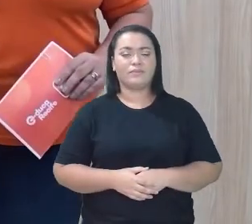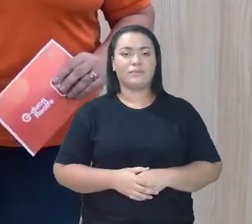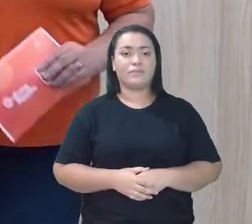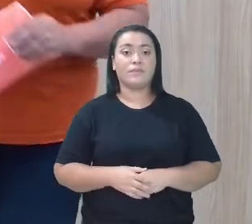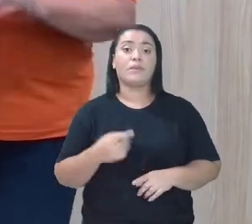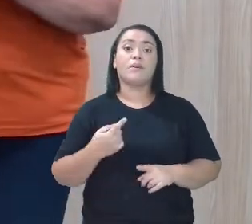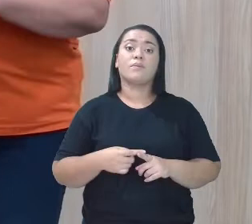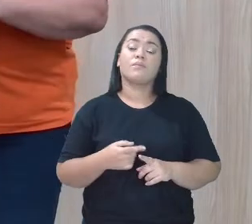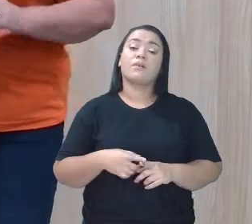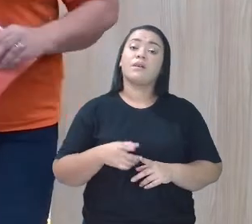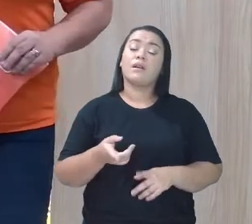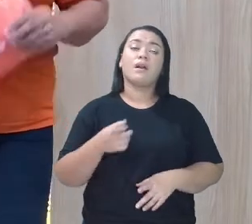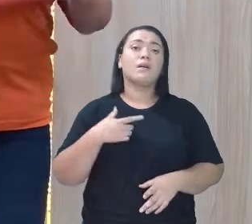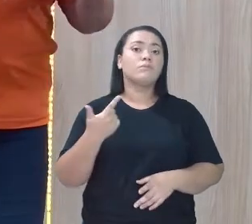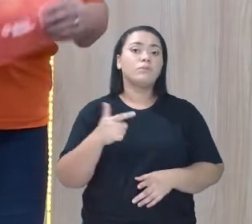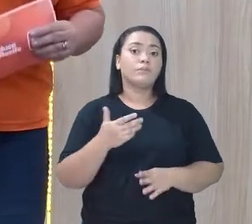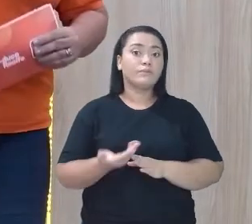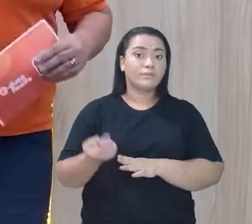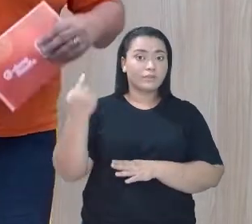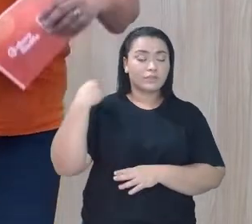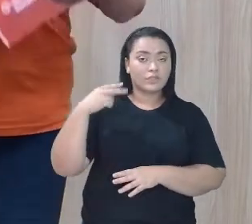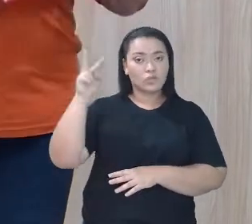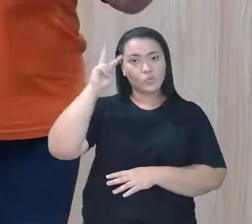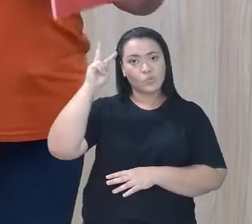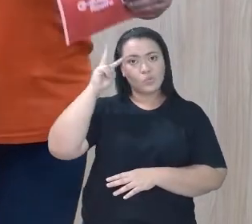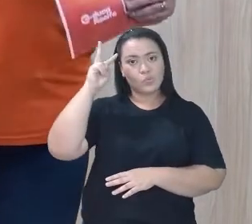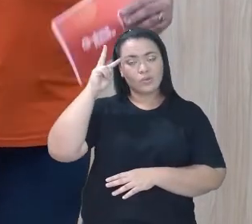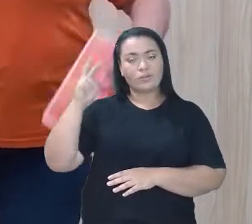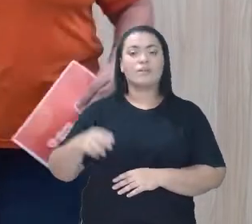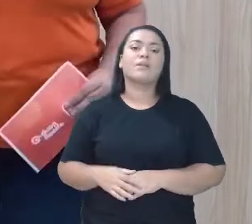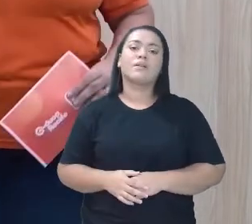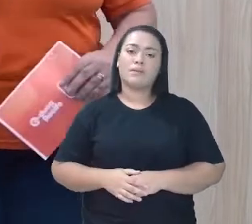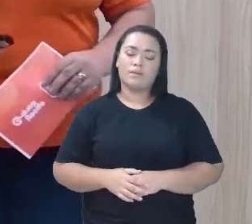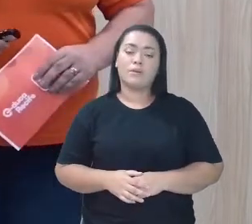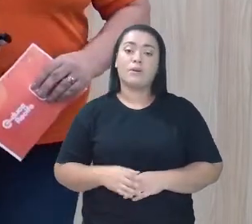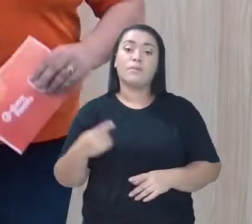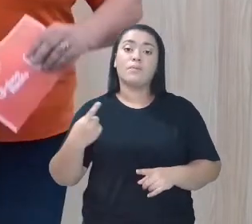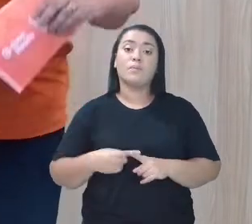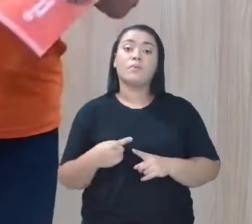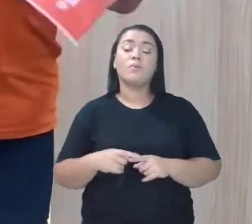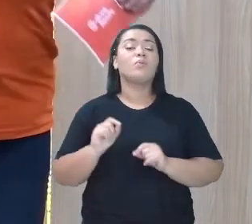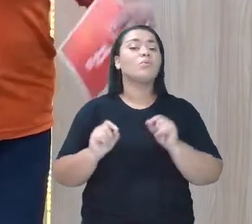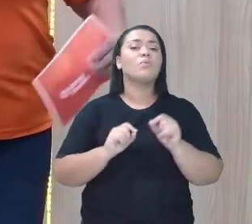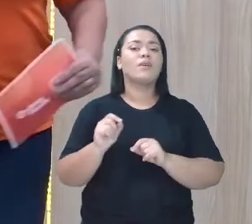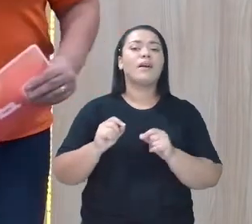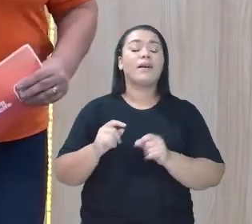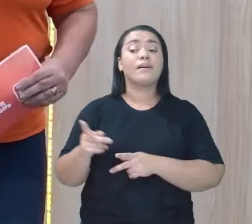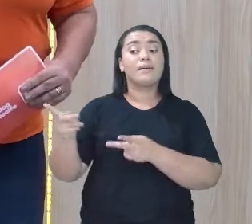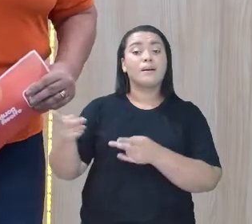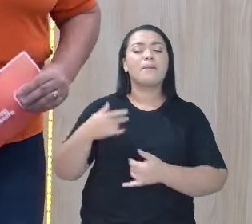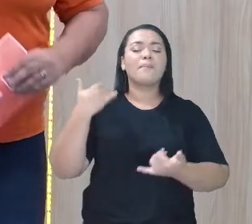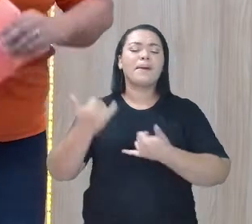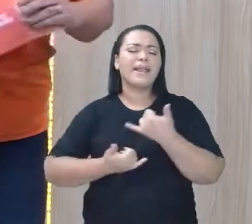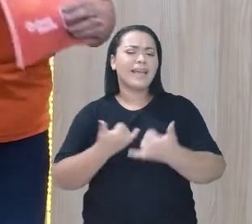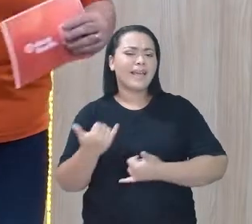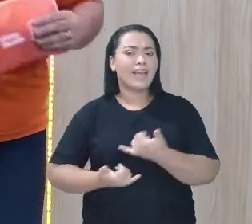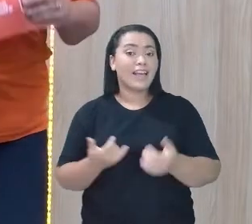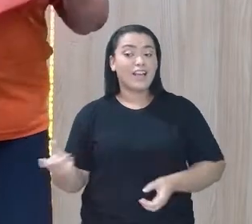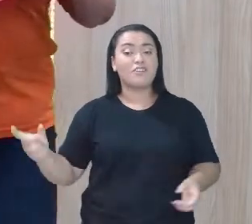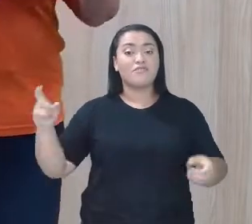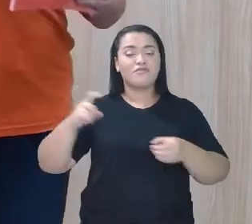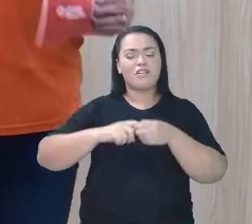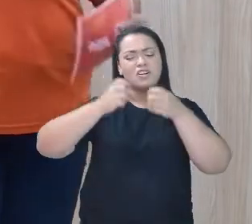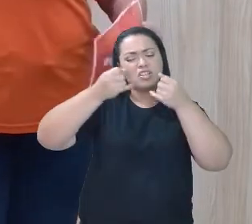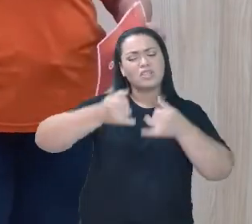não tivemos essa aula na segunda-feira passada, que na segunda-feira nós fizemos, não foi? Aquela brincadeira de